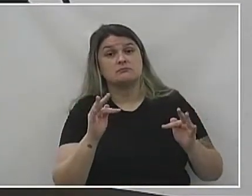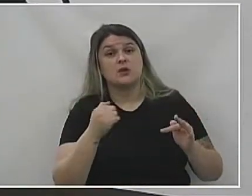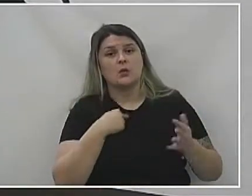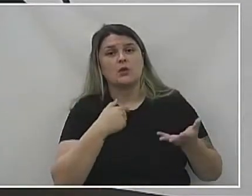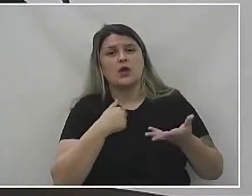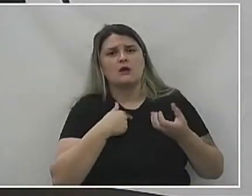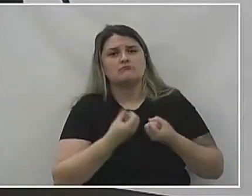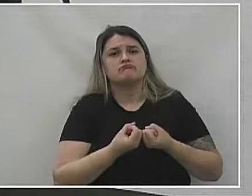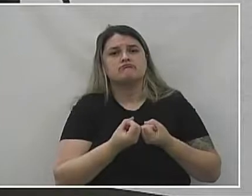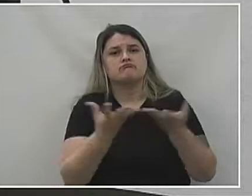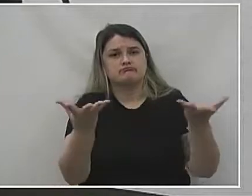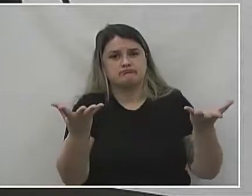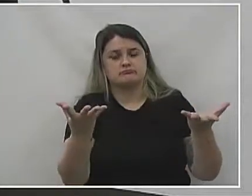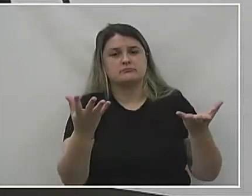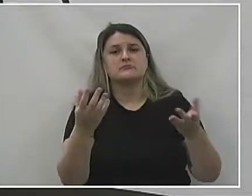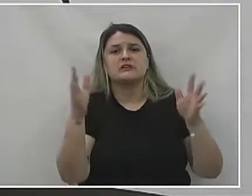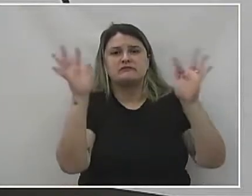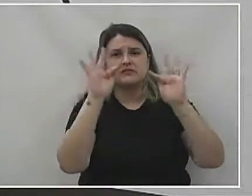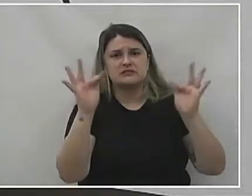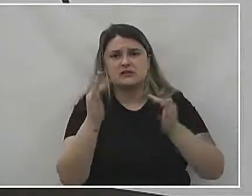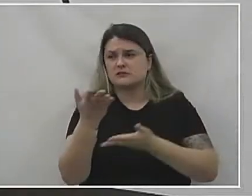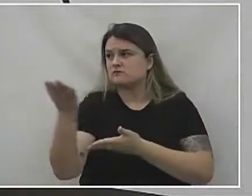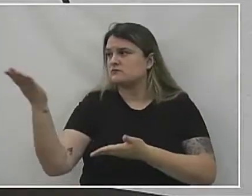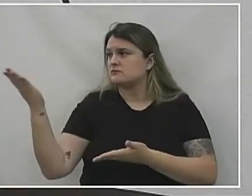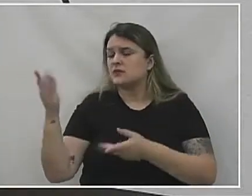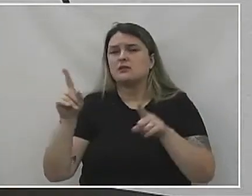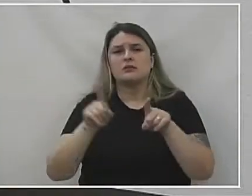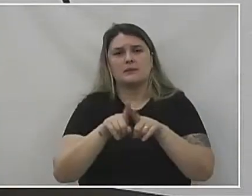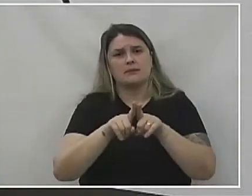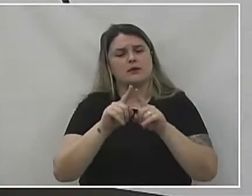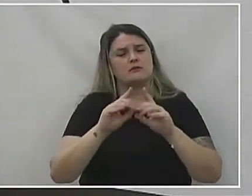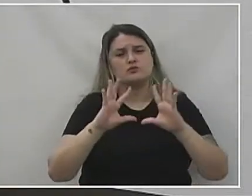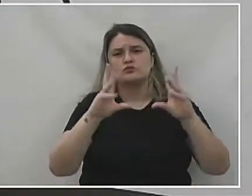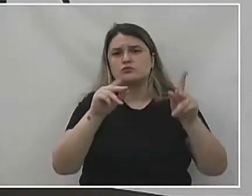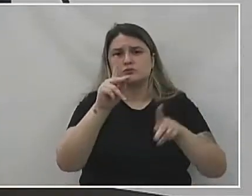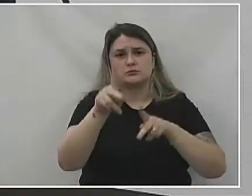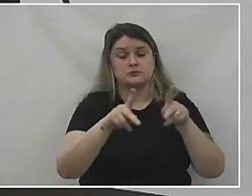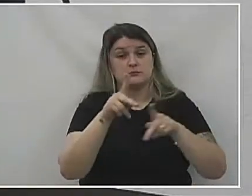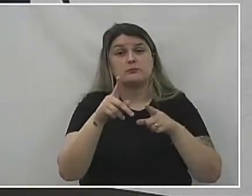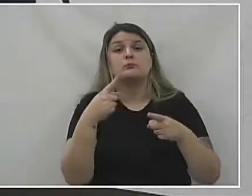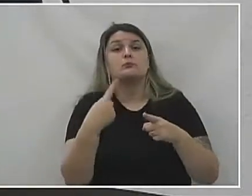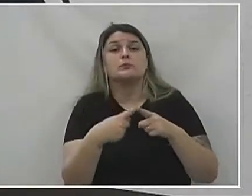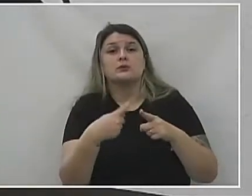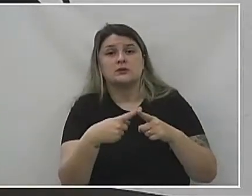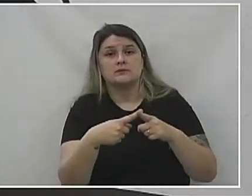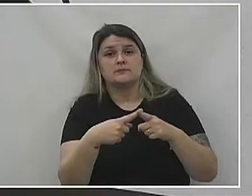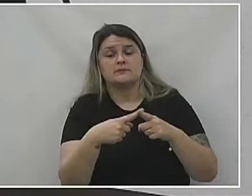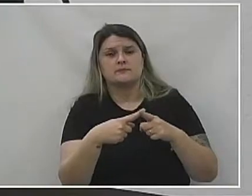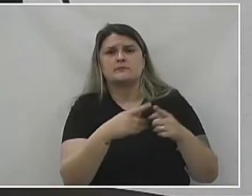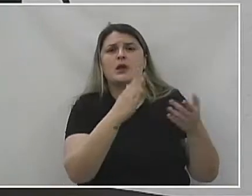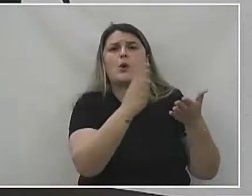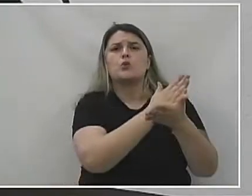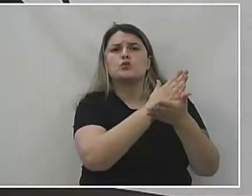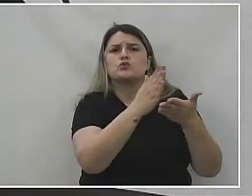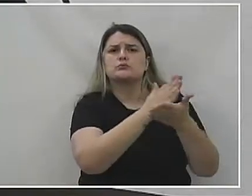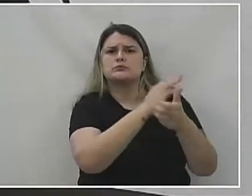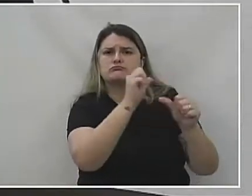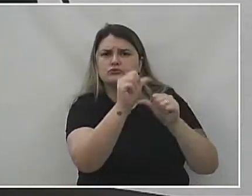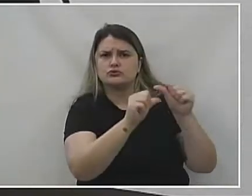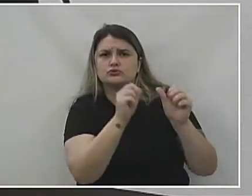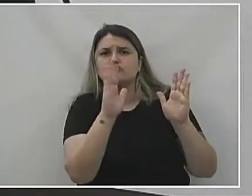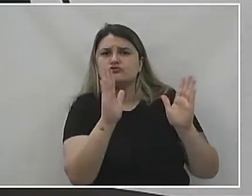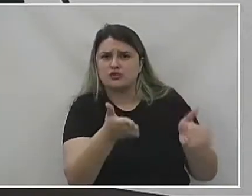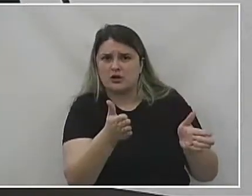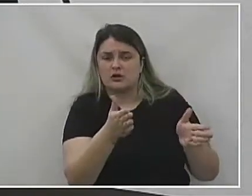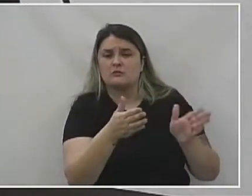gostaria de dividir essa felicidade com os vereadores e também com toda a população porque algumas alterações já